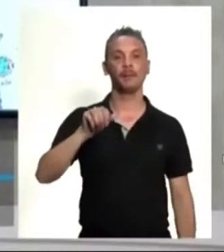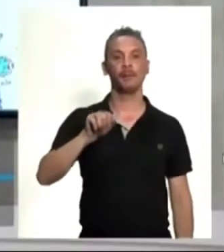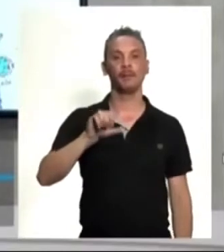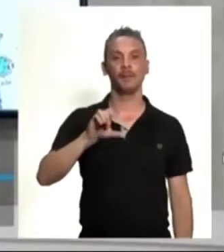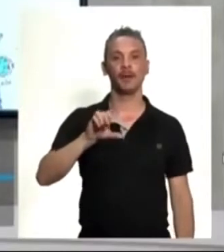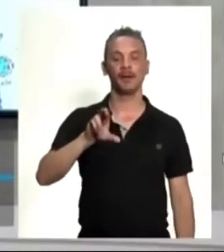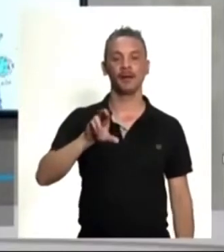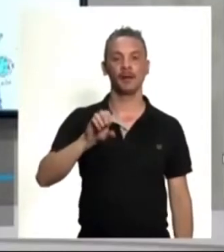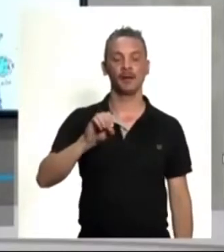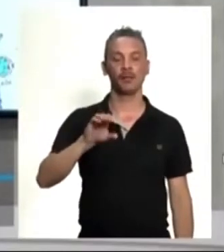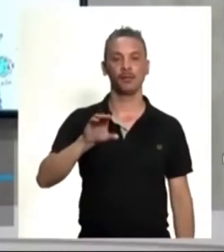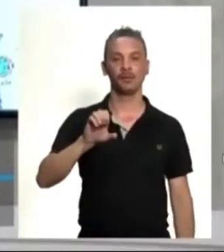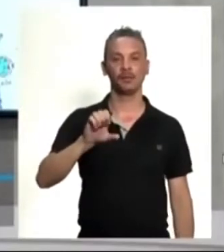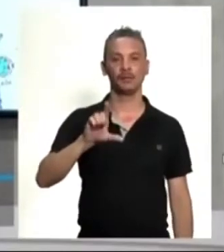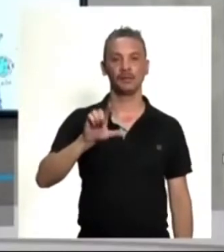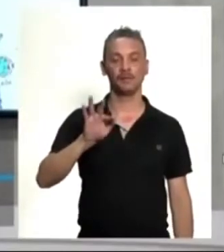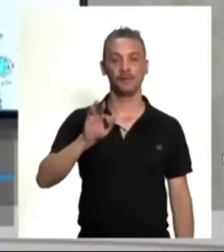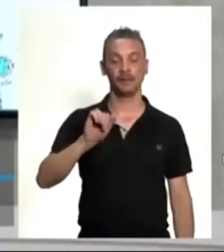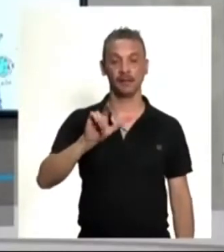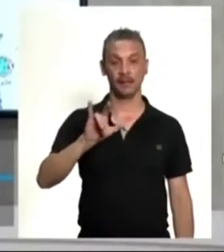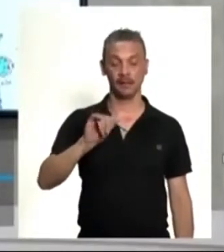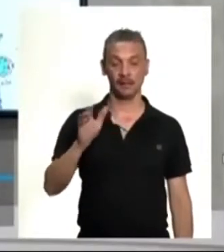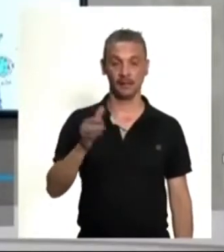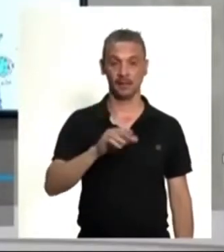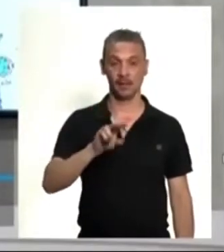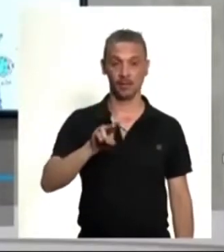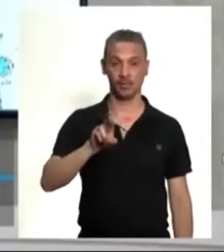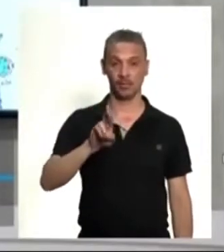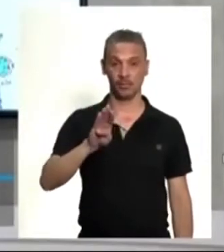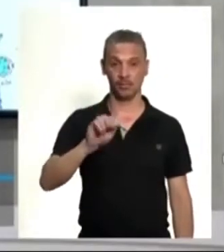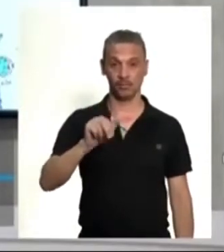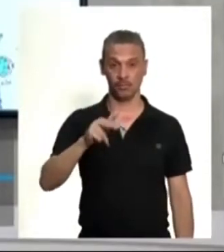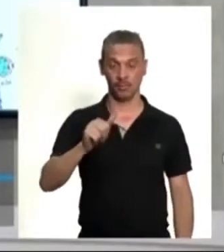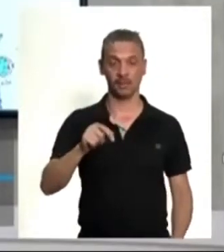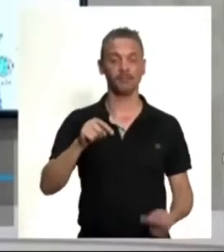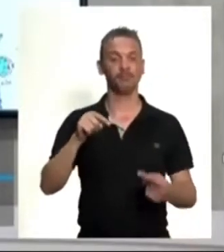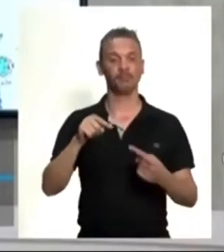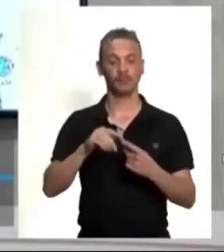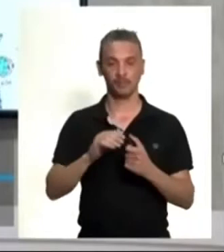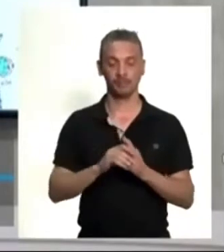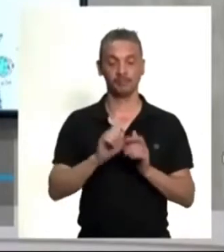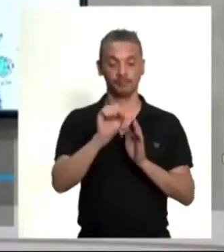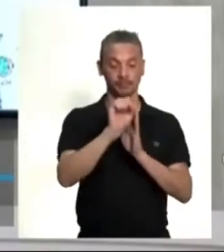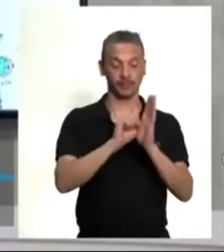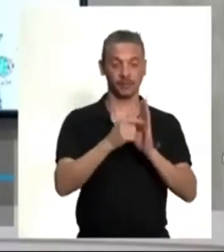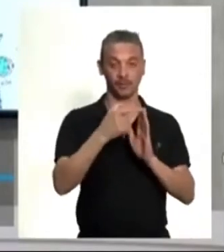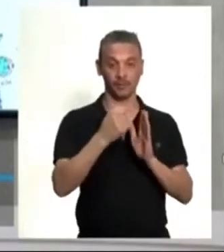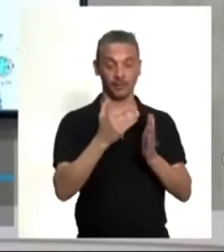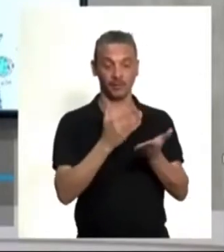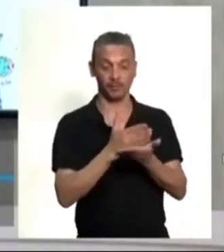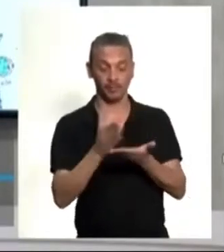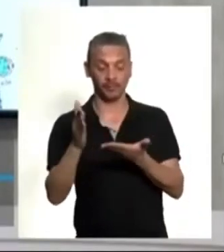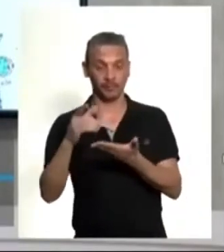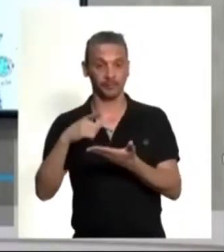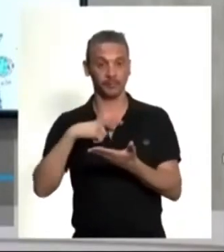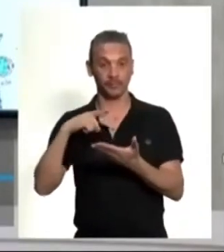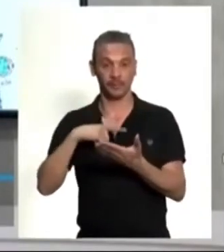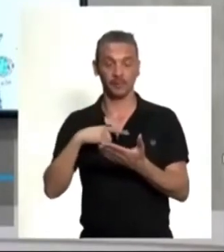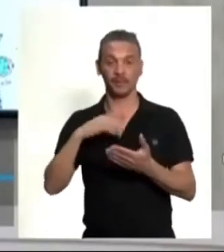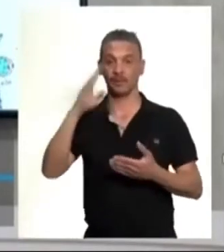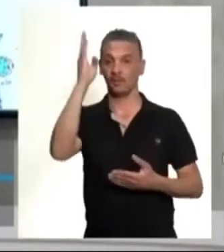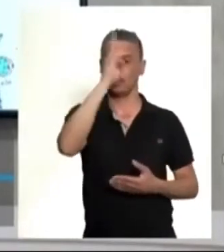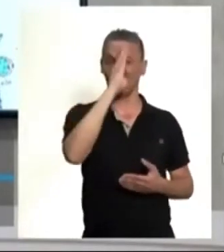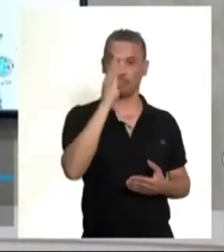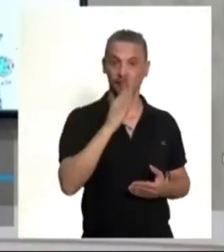urbana. Então, para a gente entender, até a primeira metade do século XX, predominantemente, o Brasil